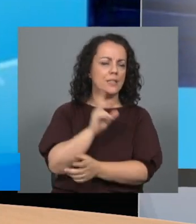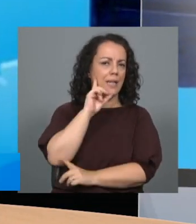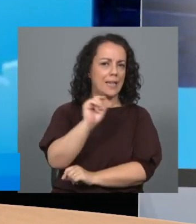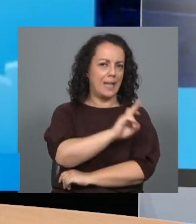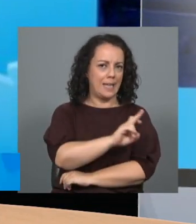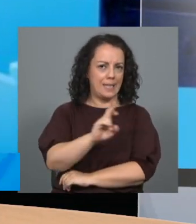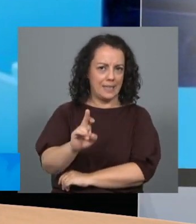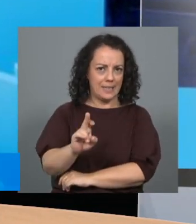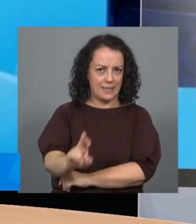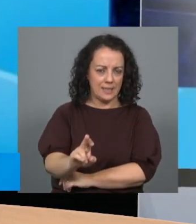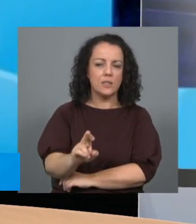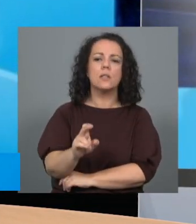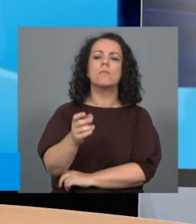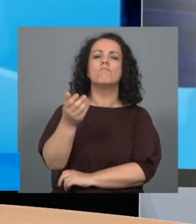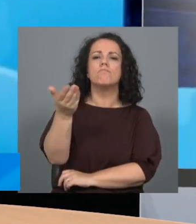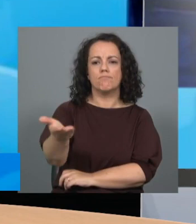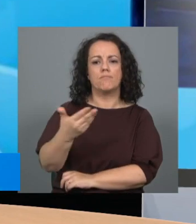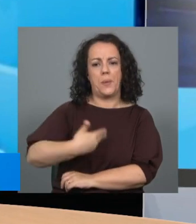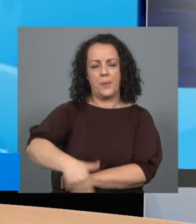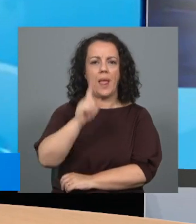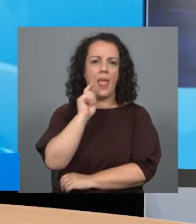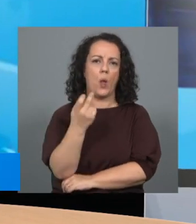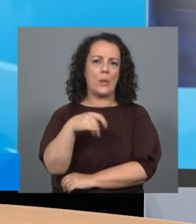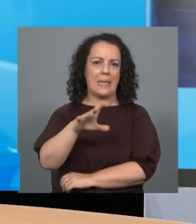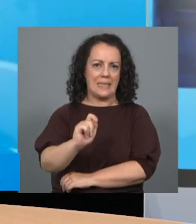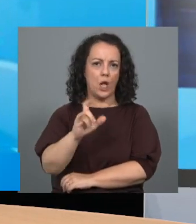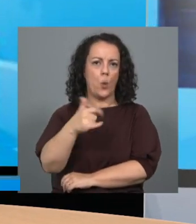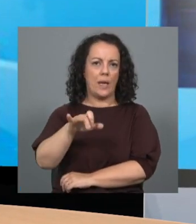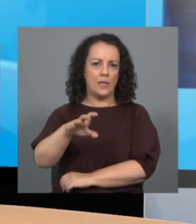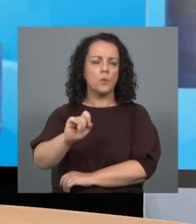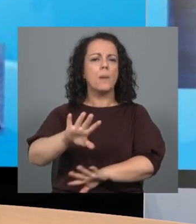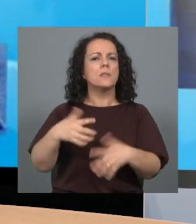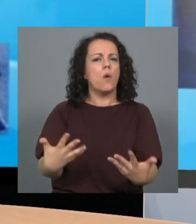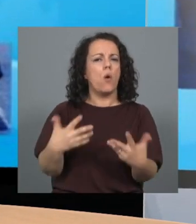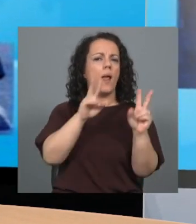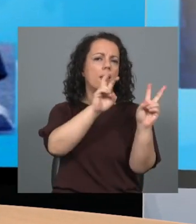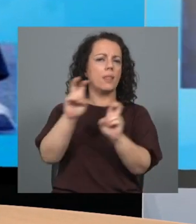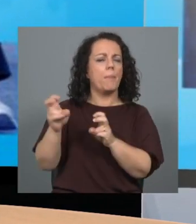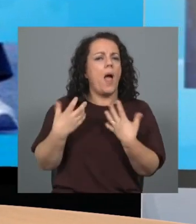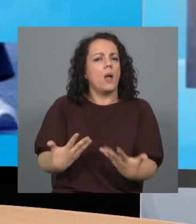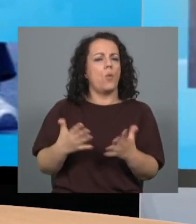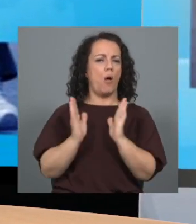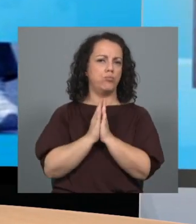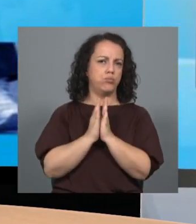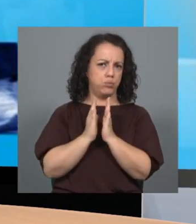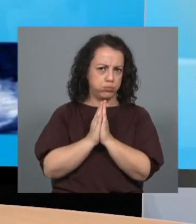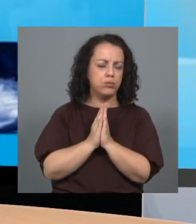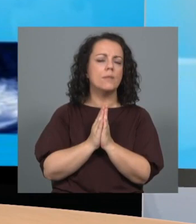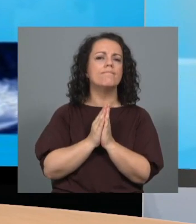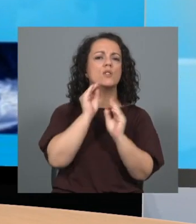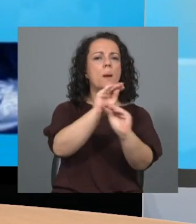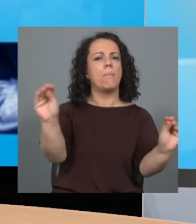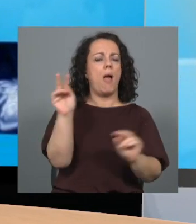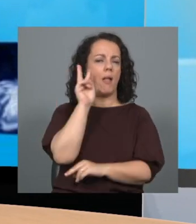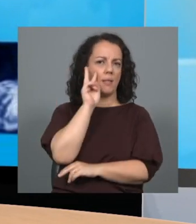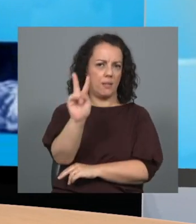que vamos fazer dentro de minutos com Eunice Lourenço. Para já ficamos com a atualidade religiosa, onde chamamos a sua